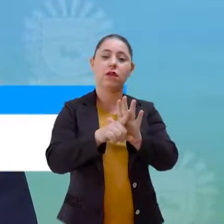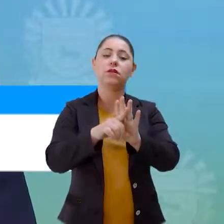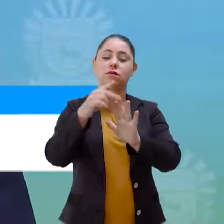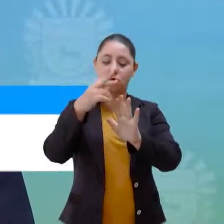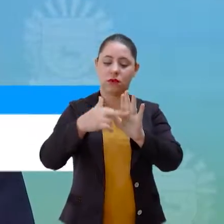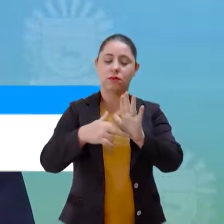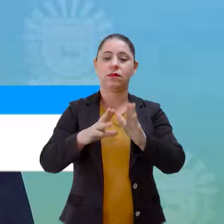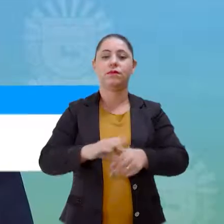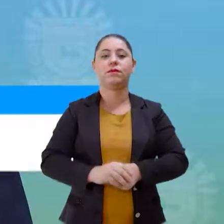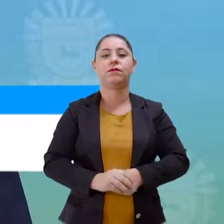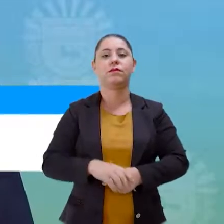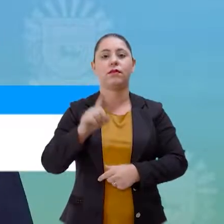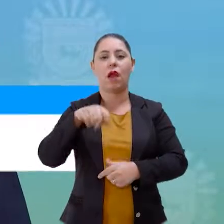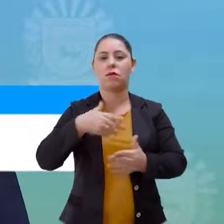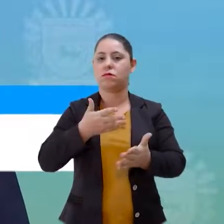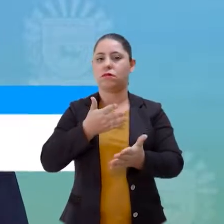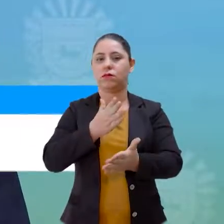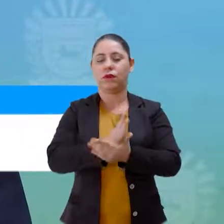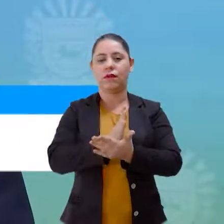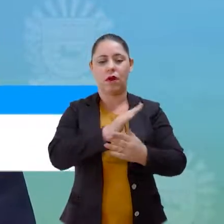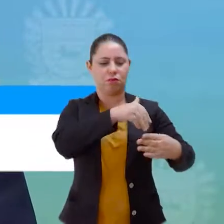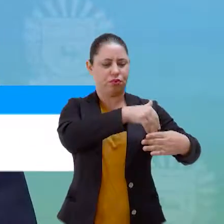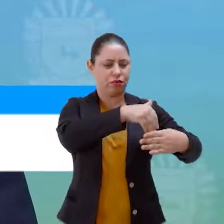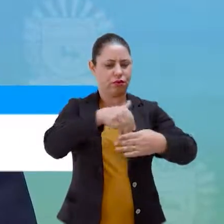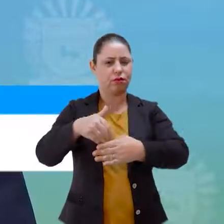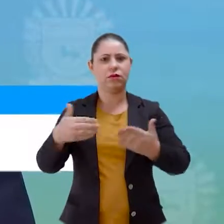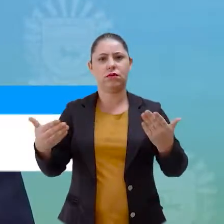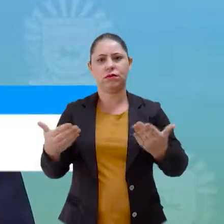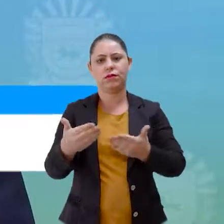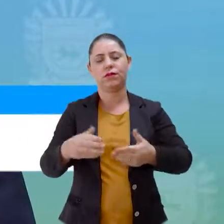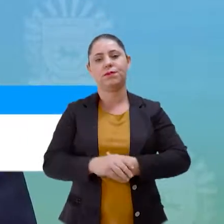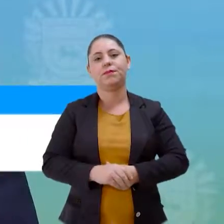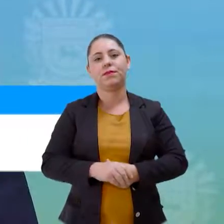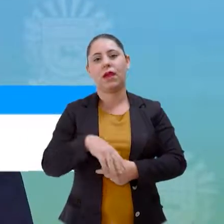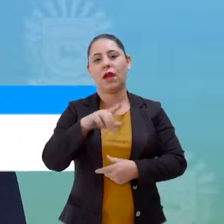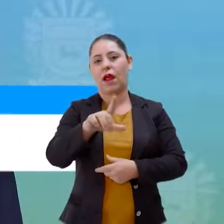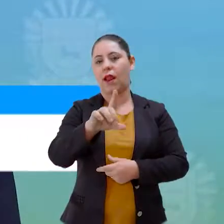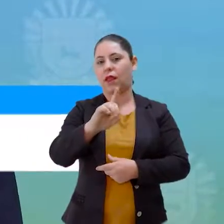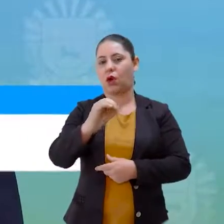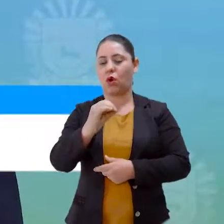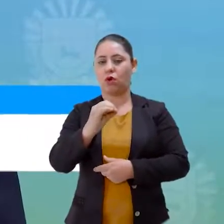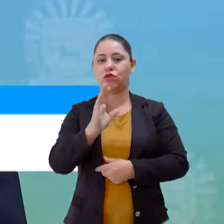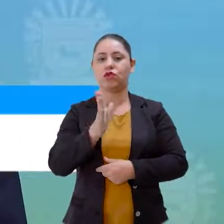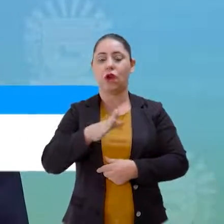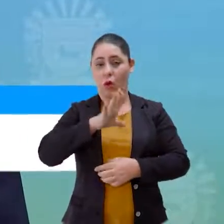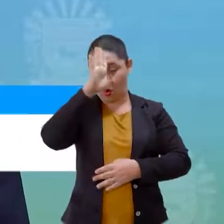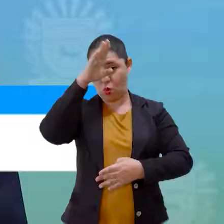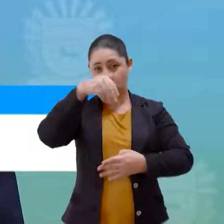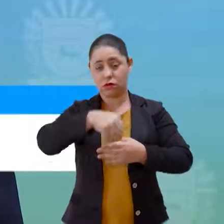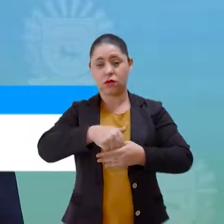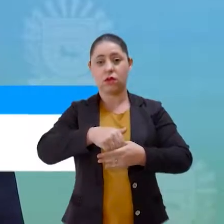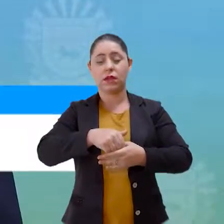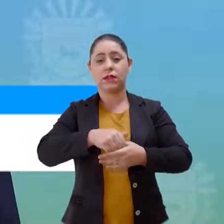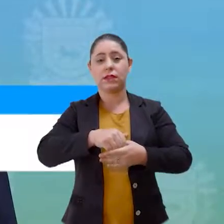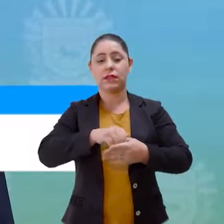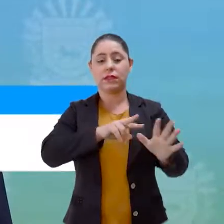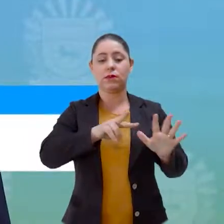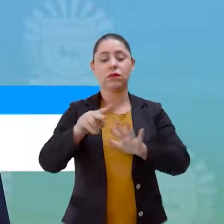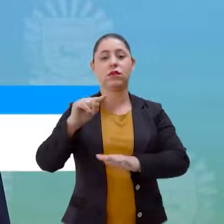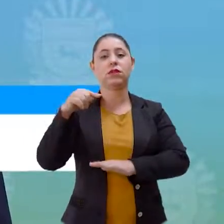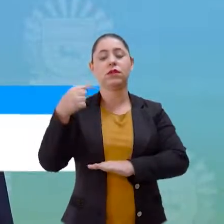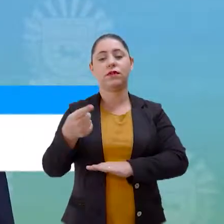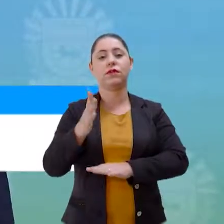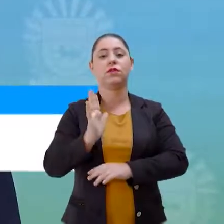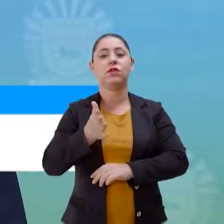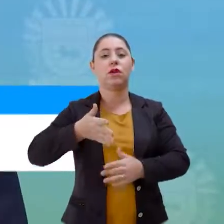Diretrizes Orçamentárias estabelece. Então, aprovada por unanimidade hoje, a LDO já vai à ordem do dia para provavelmente na semana